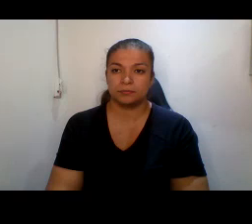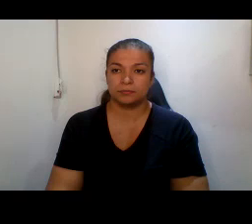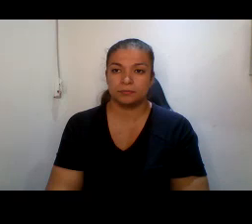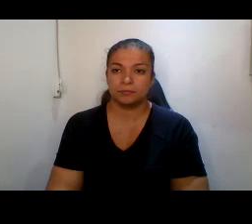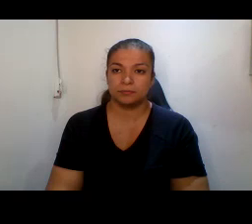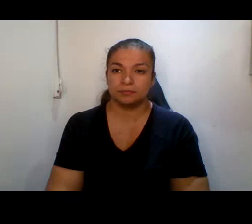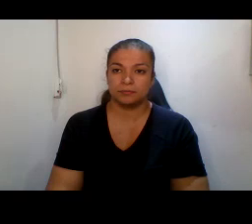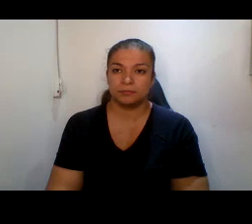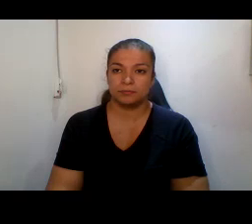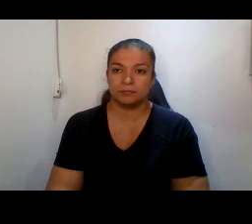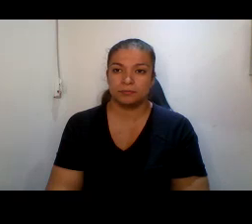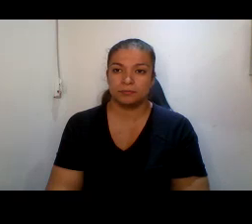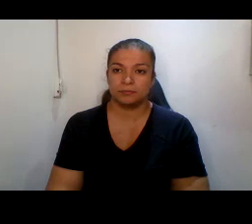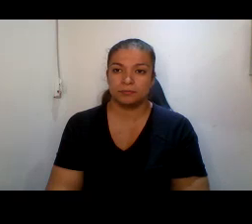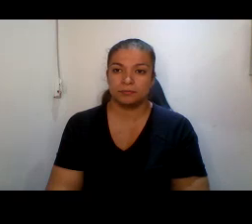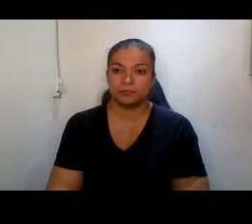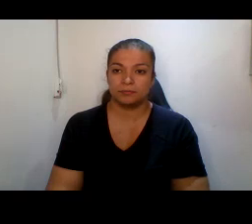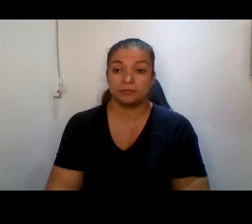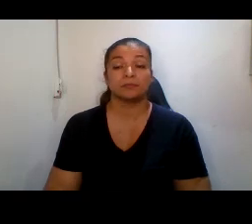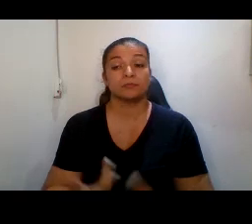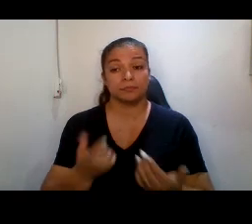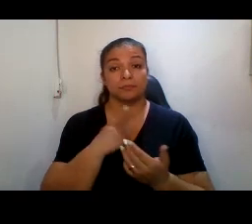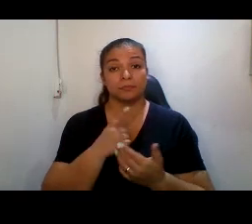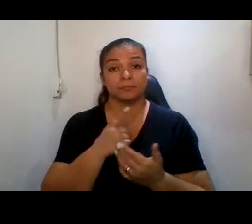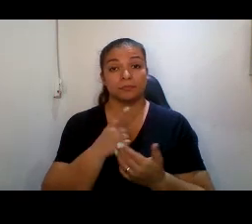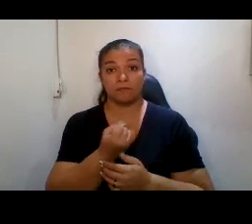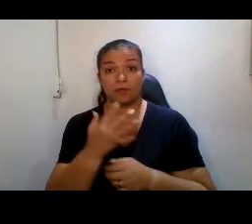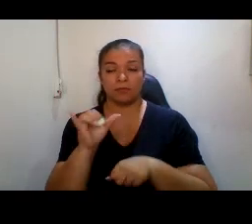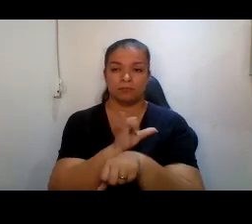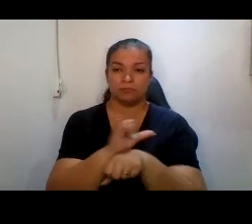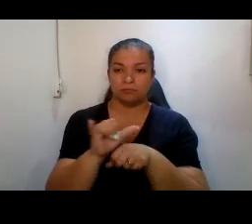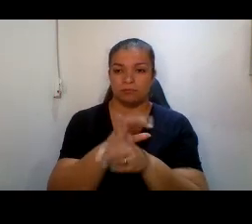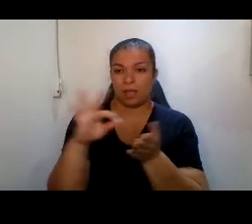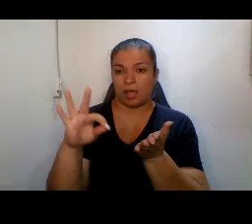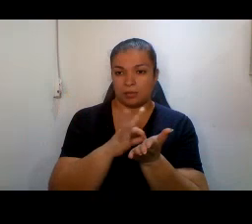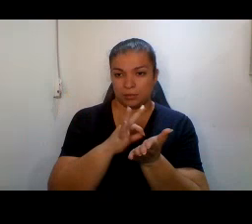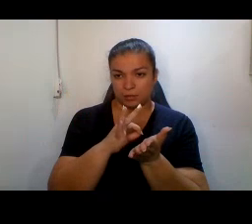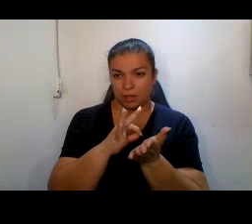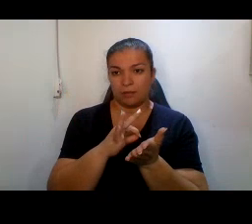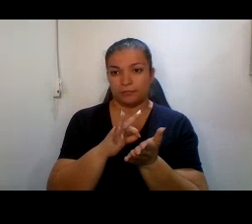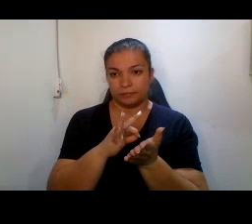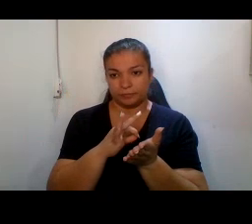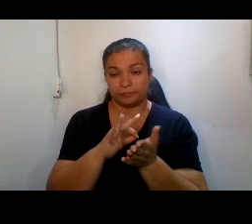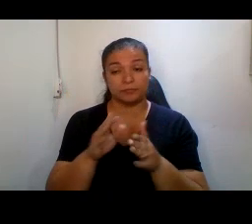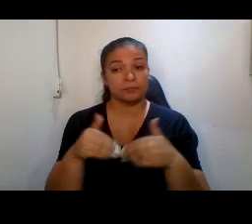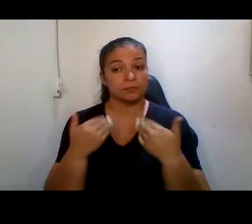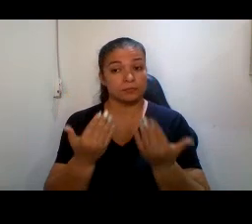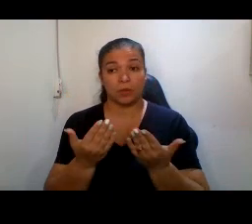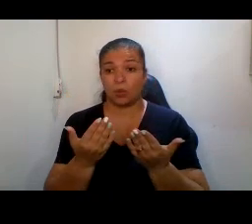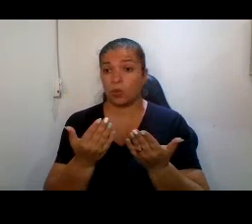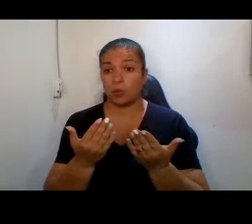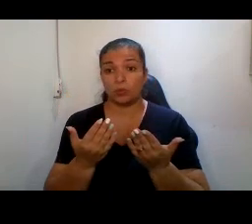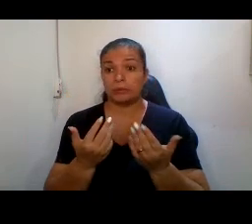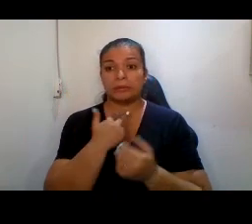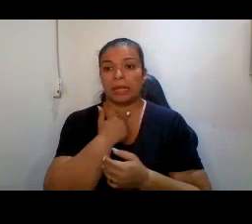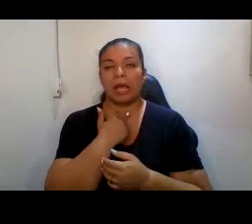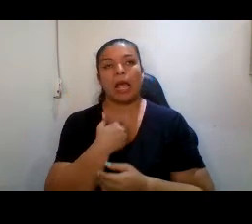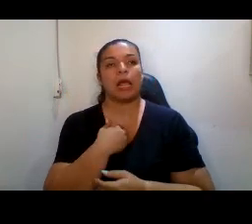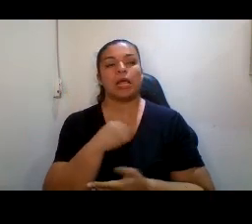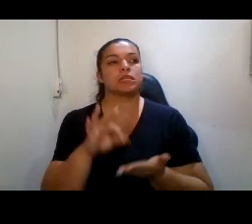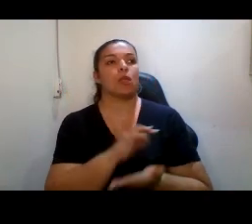Então, ó, tem várias formas de poder assinar. Então, não tem como não assinar, tá bom, gente? Precisa de